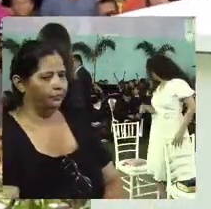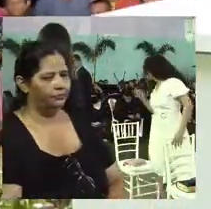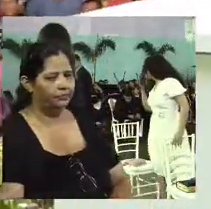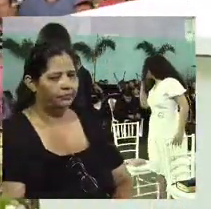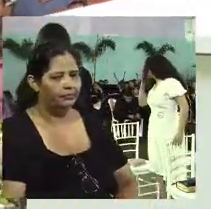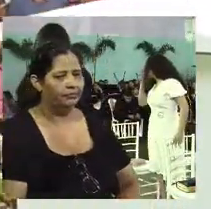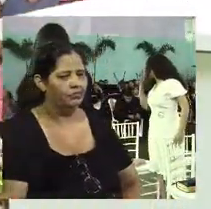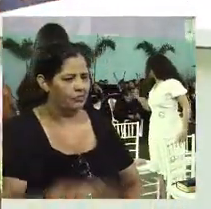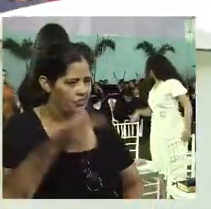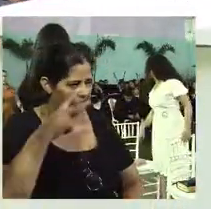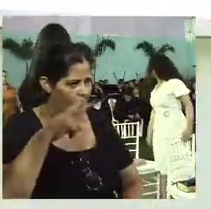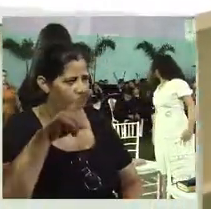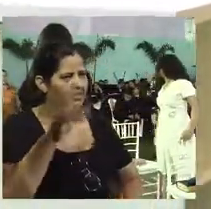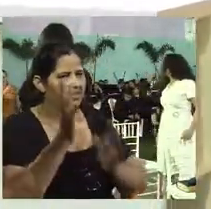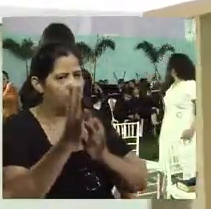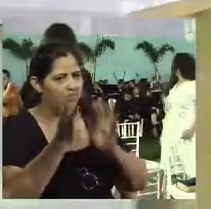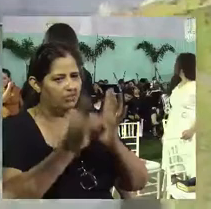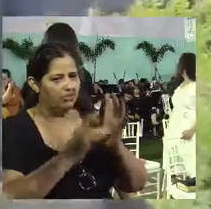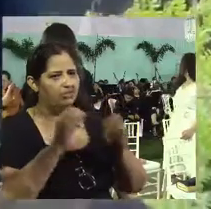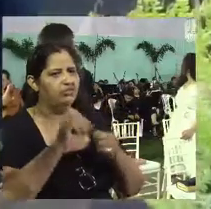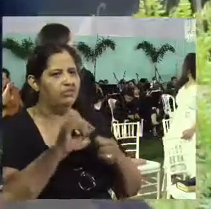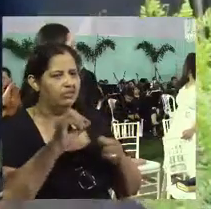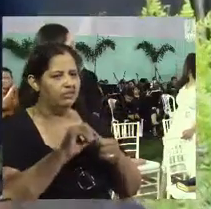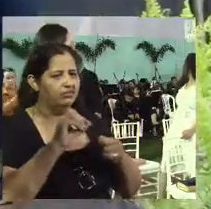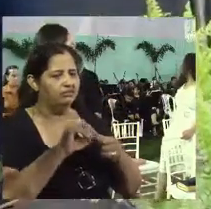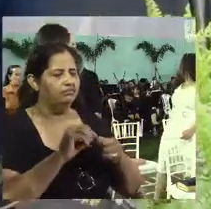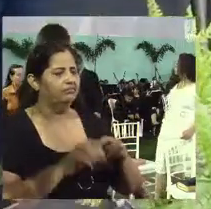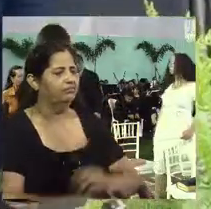ver o que Jesus está fazendo aqui em Ariquemes